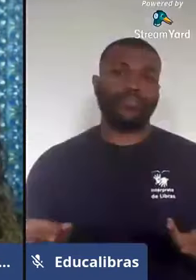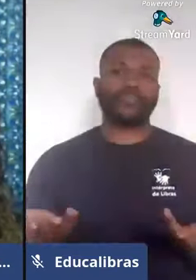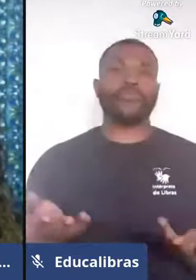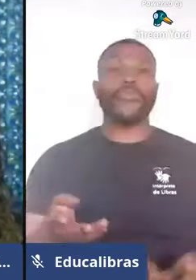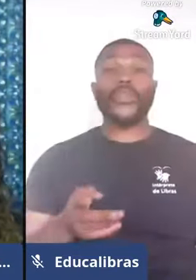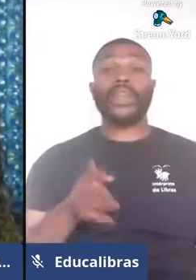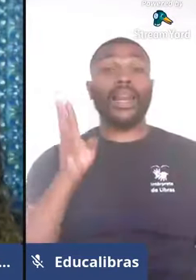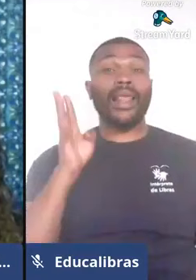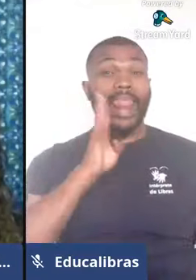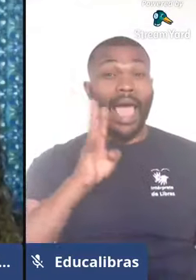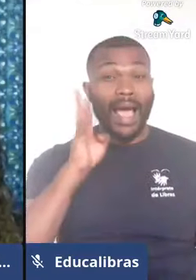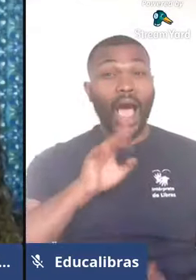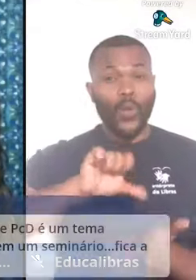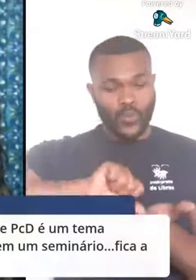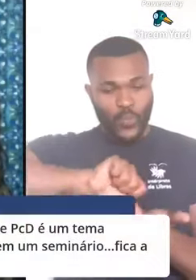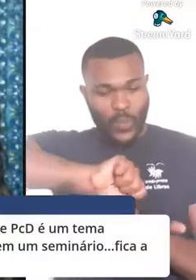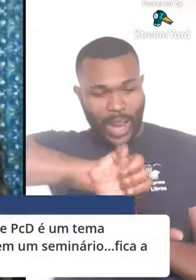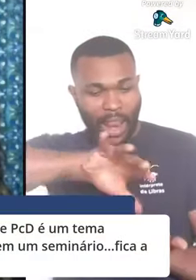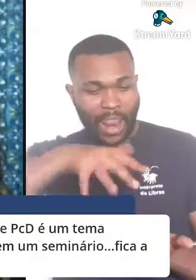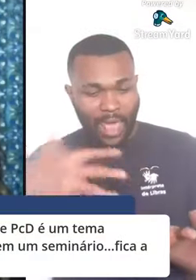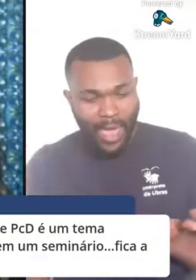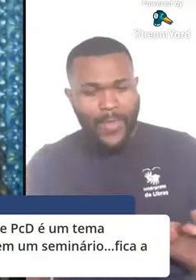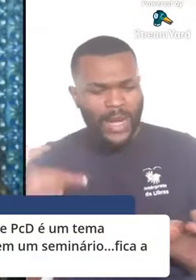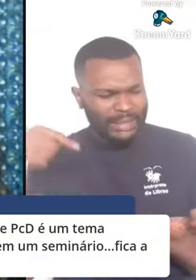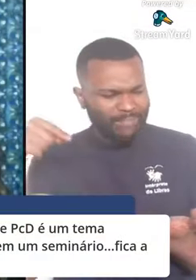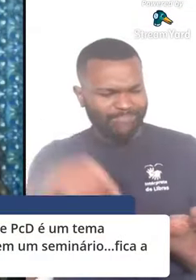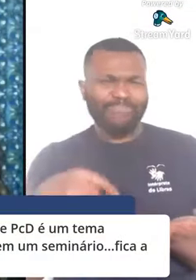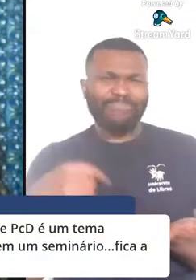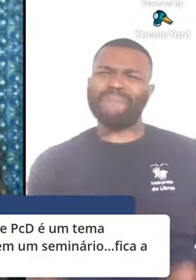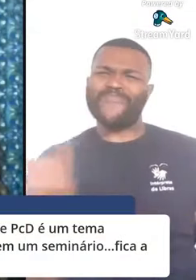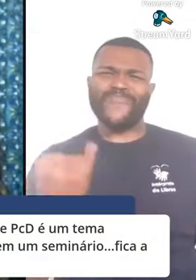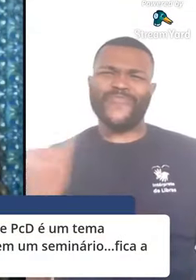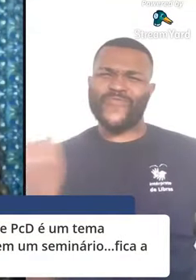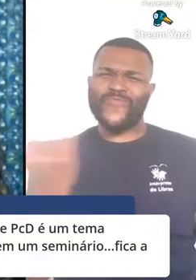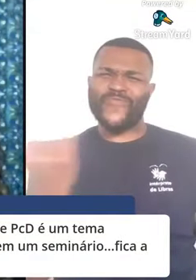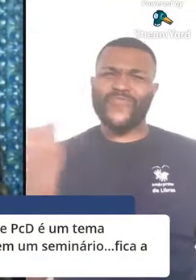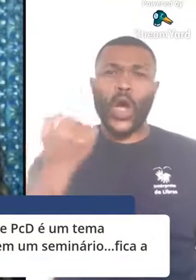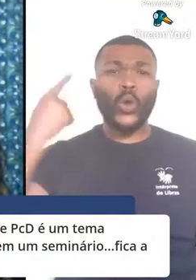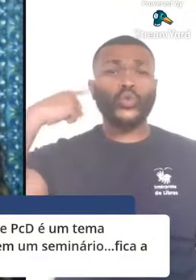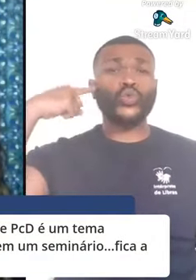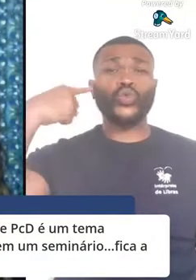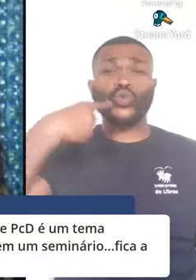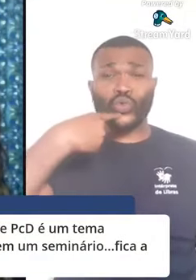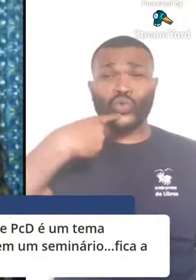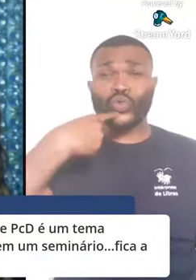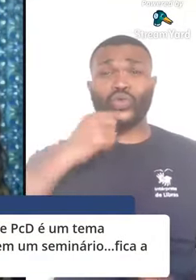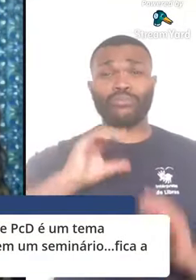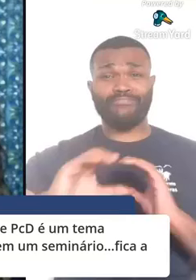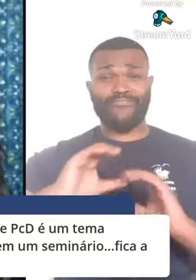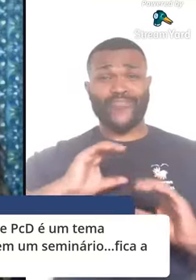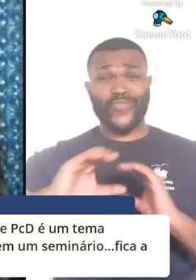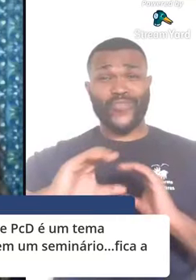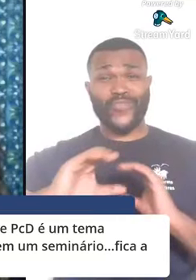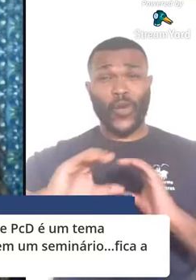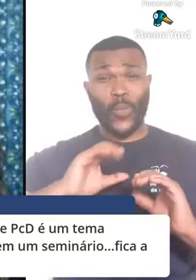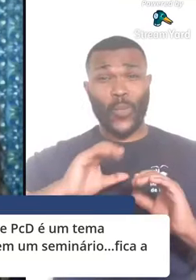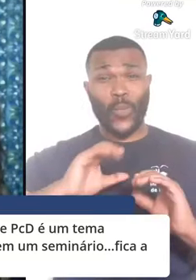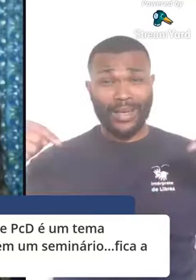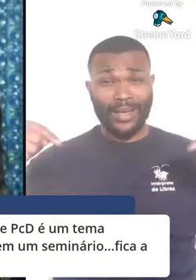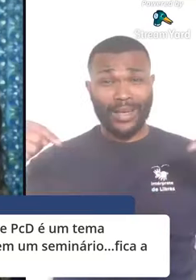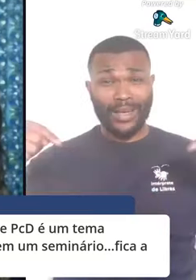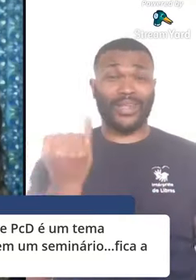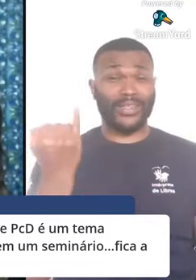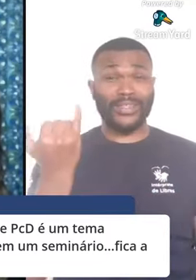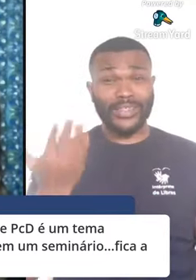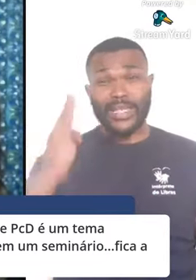a Central de Libras foi uma coisa sensacional, porque eu acho que para a pessoa surda a comunicação é fundamental, né? Principalmente